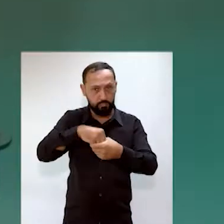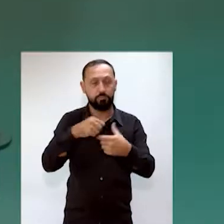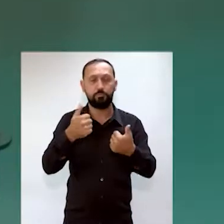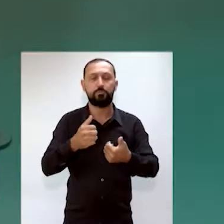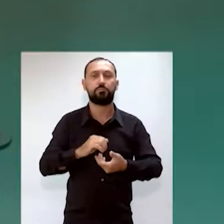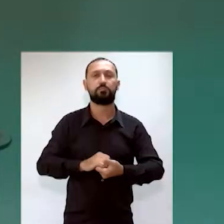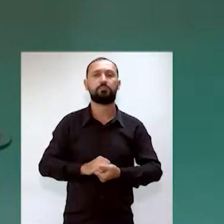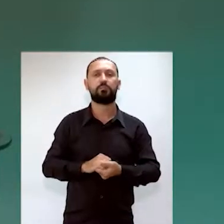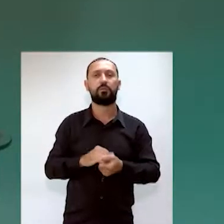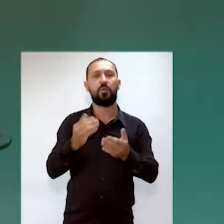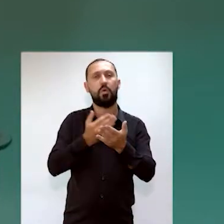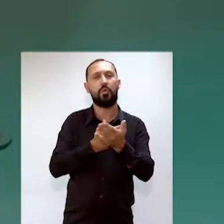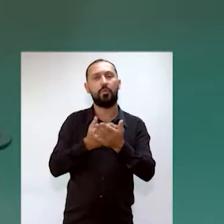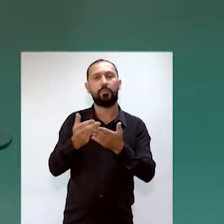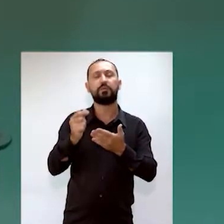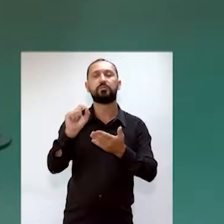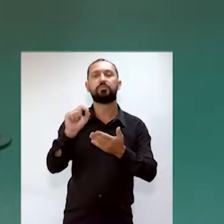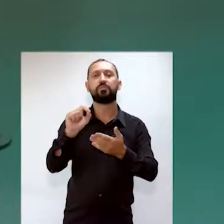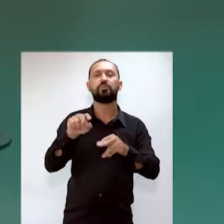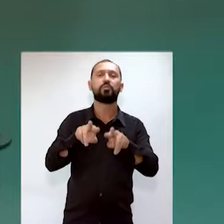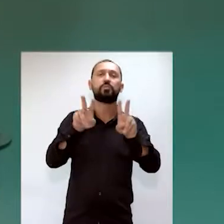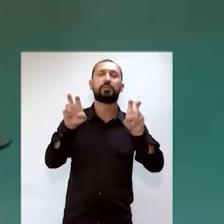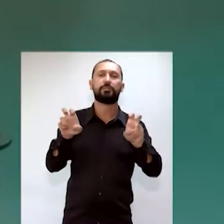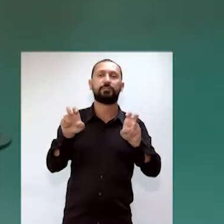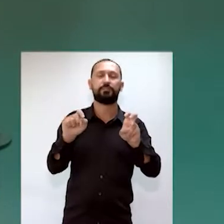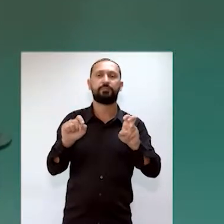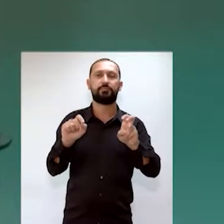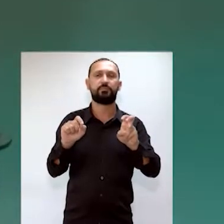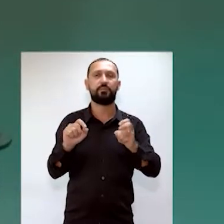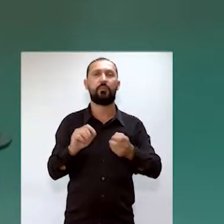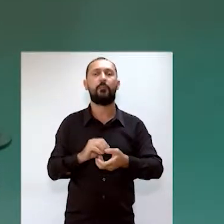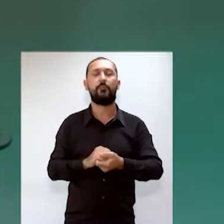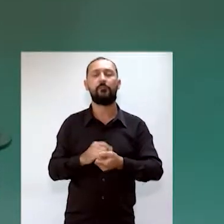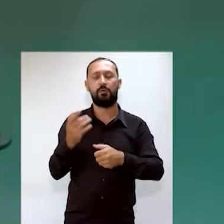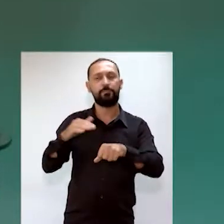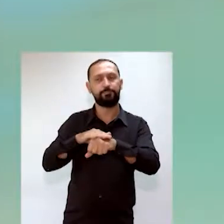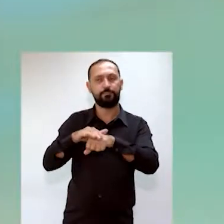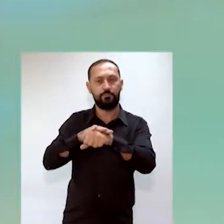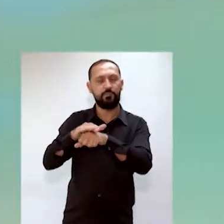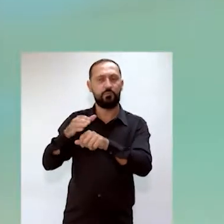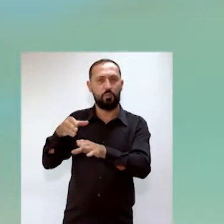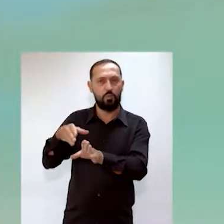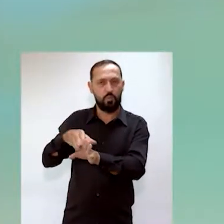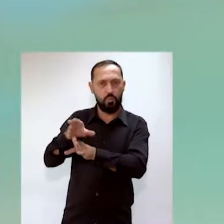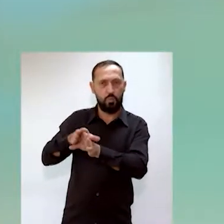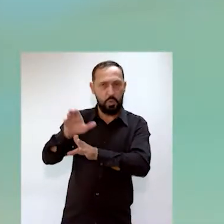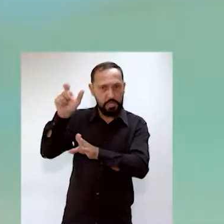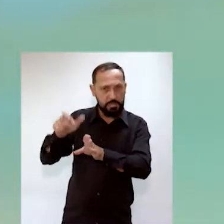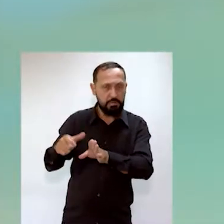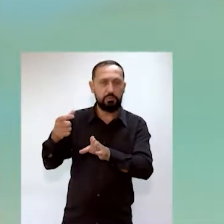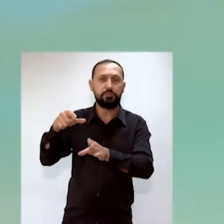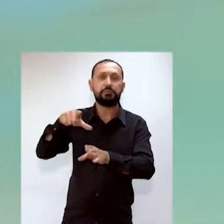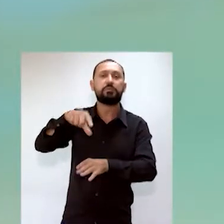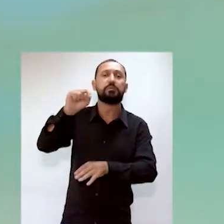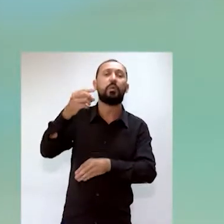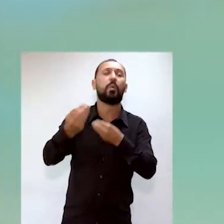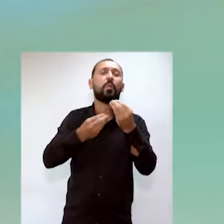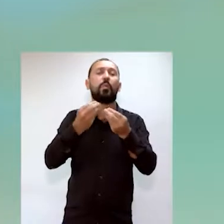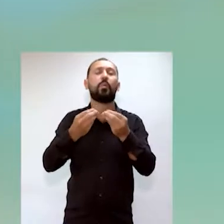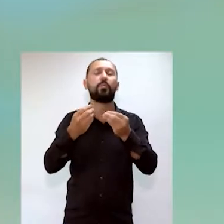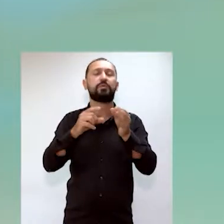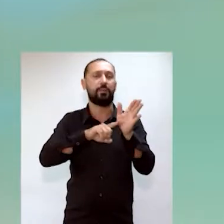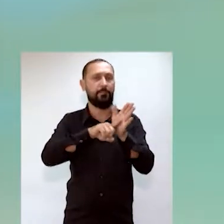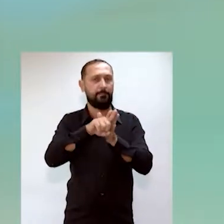Foi. E a partir do momento que você escolheu o tema, você conversou com o seu orientador e decidiu como que